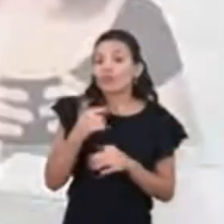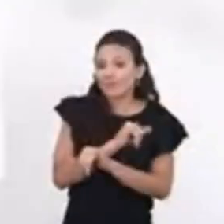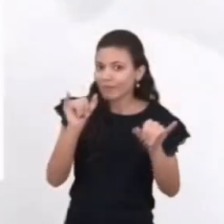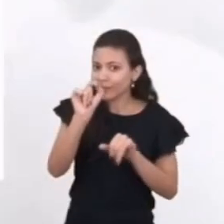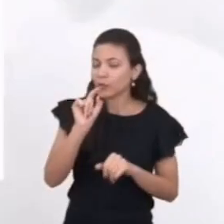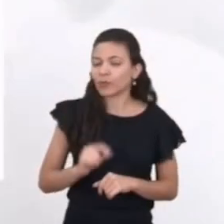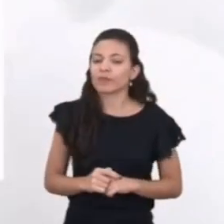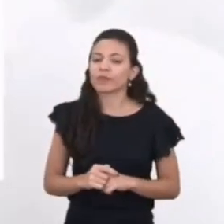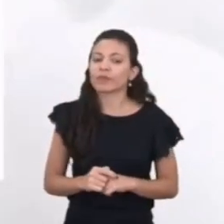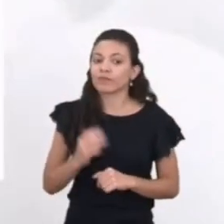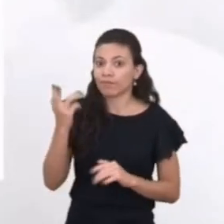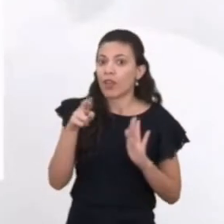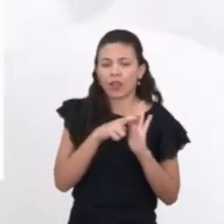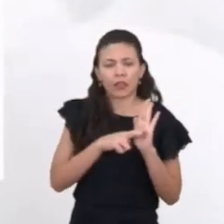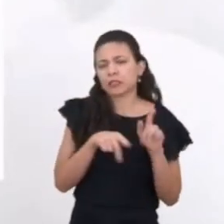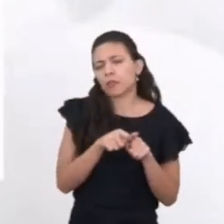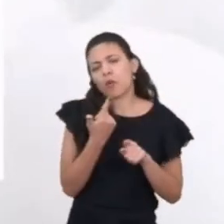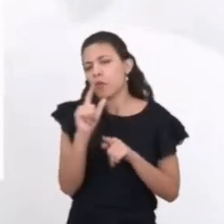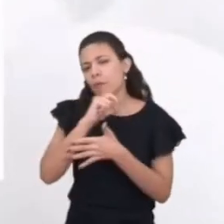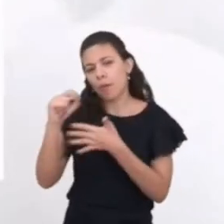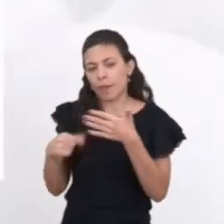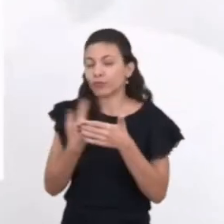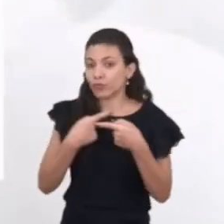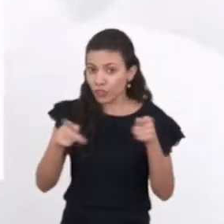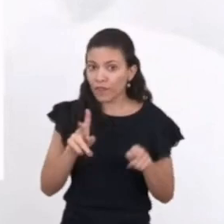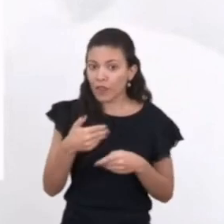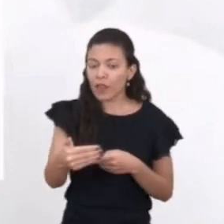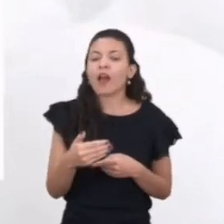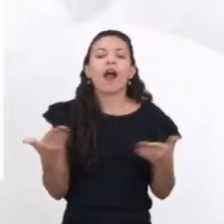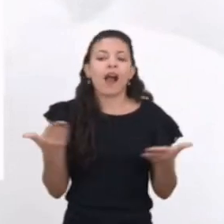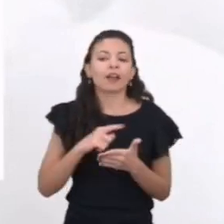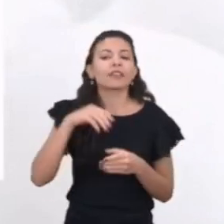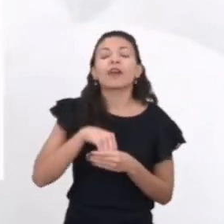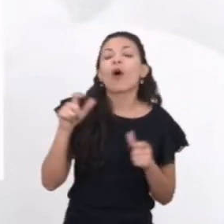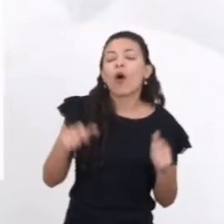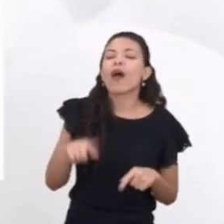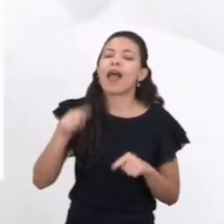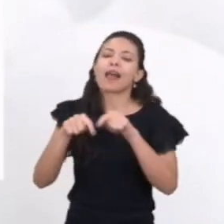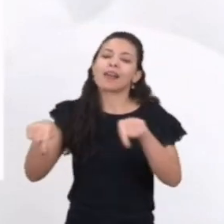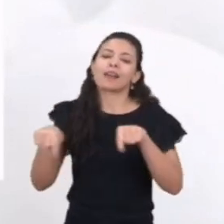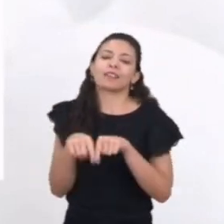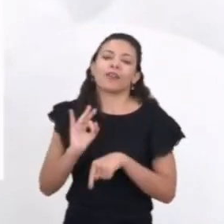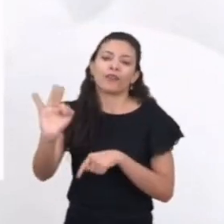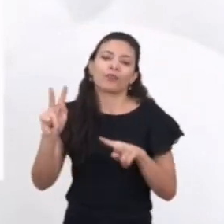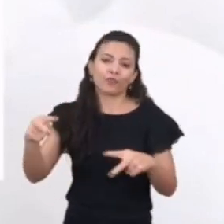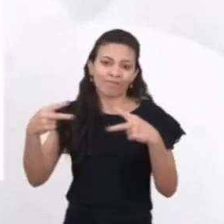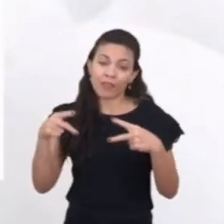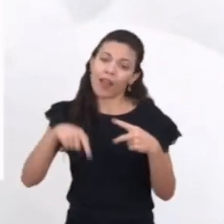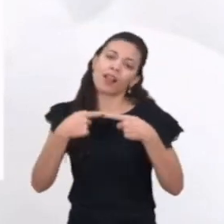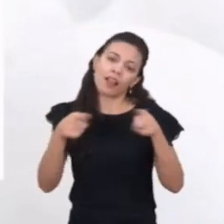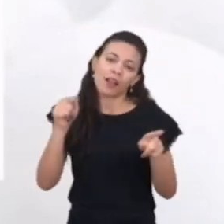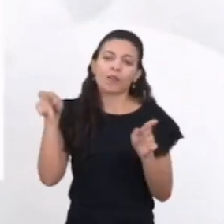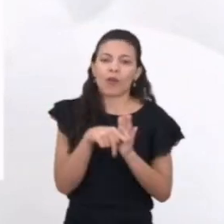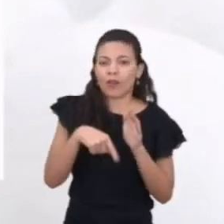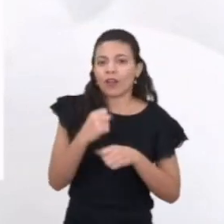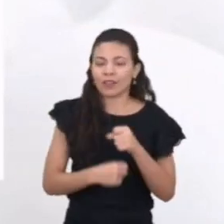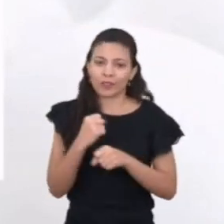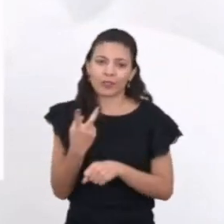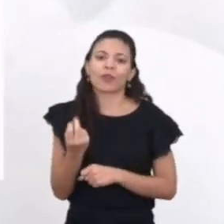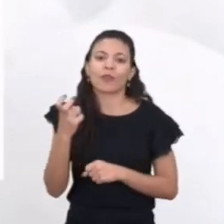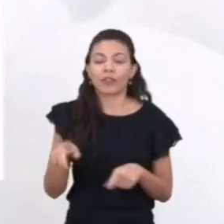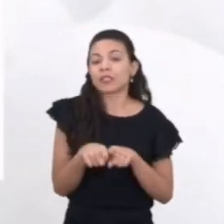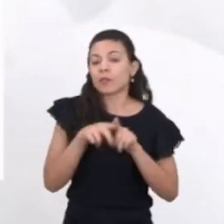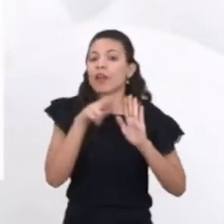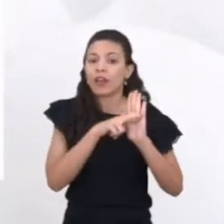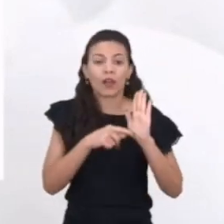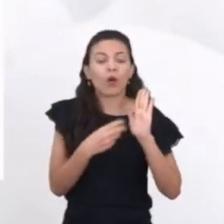vocês que esses relatórios e outros recursos que a gente está lançando aqui, eles vão estar sempre agora concentrados na sala do futuro. Então esse é o grande lançamento, né, de 2025, e os relatórios também estão